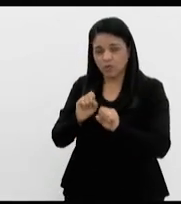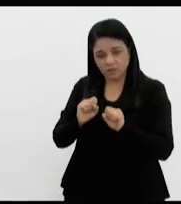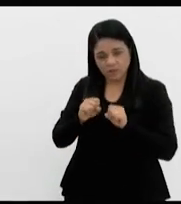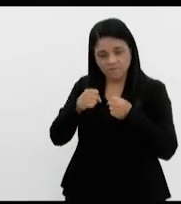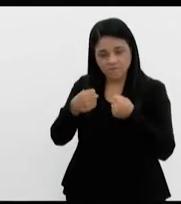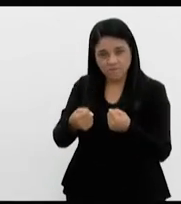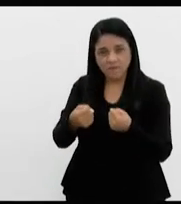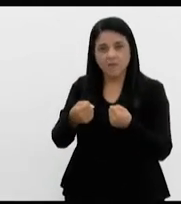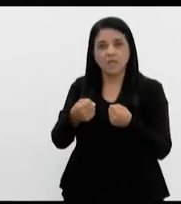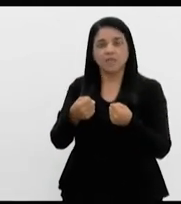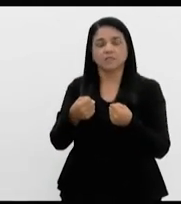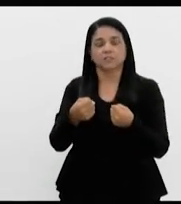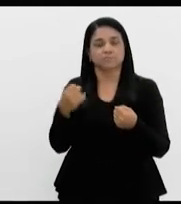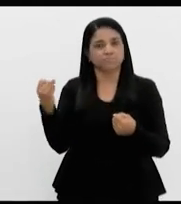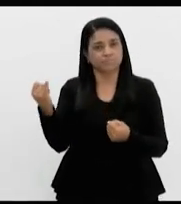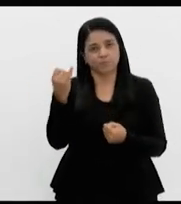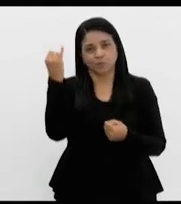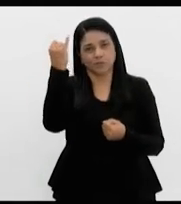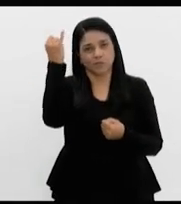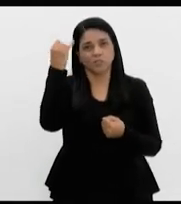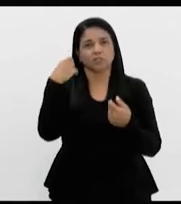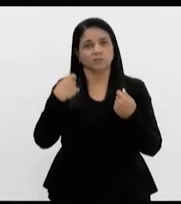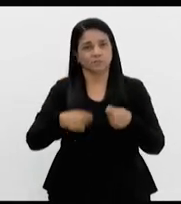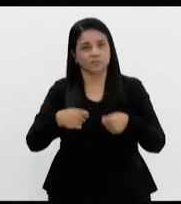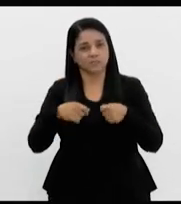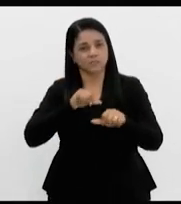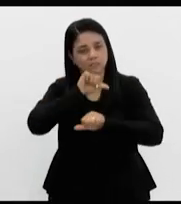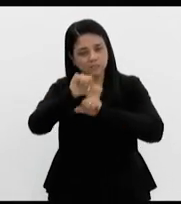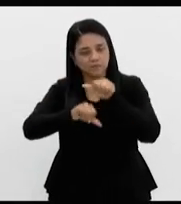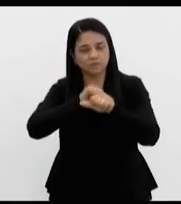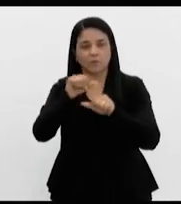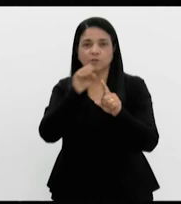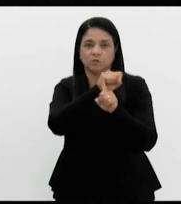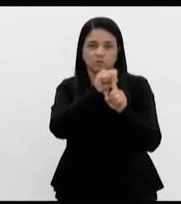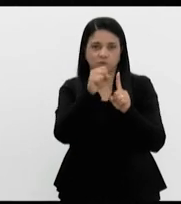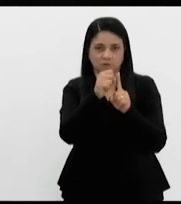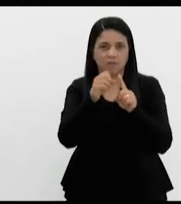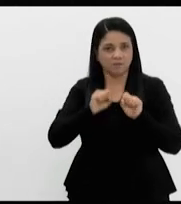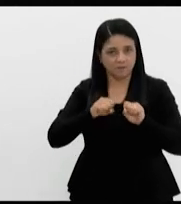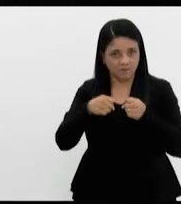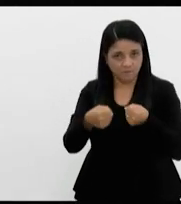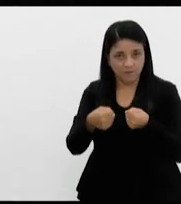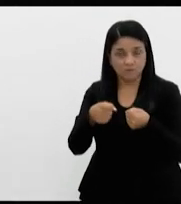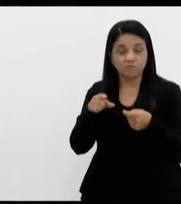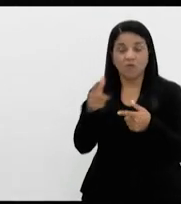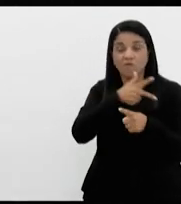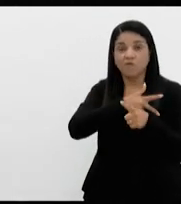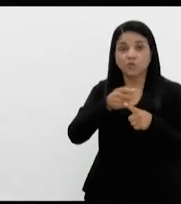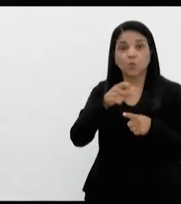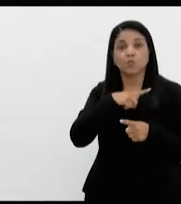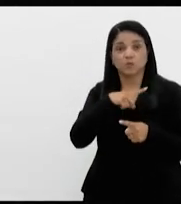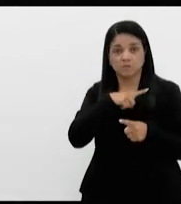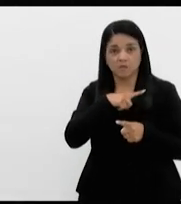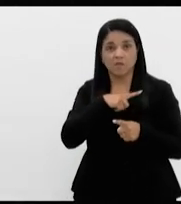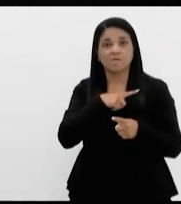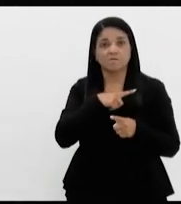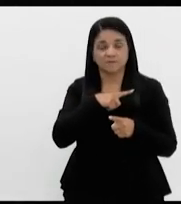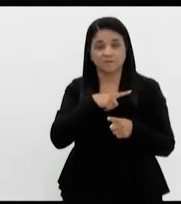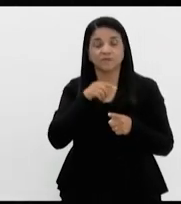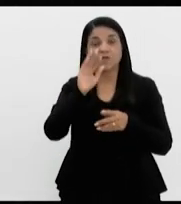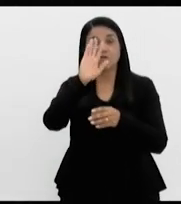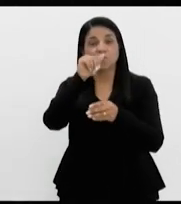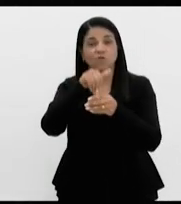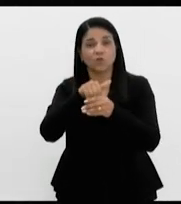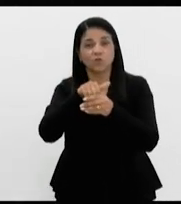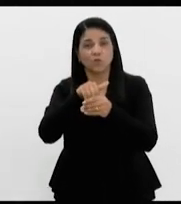como um instrumento importante, necessário de transformação da sociedade, obtivemos uma vitória muito significativa. Foi